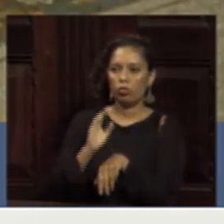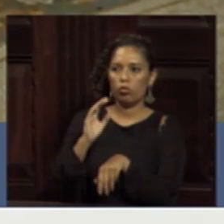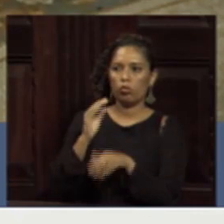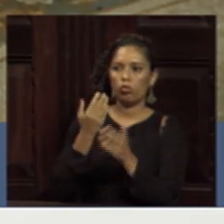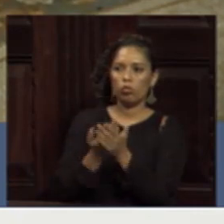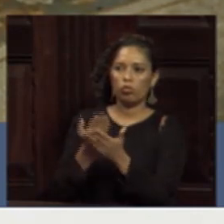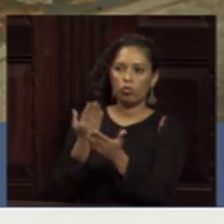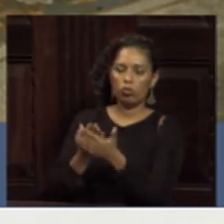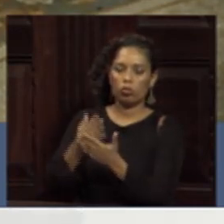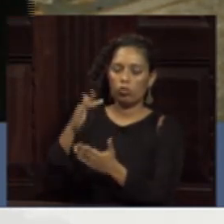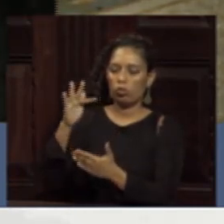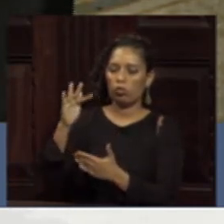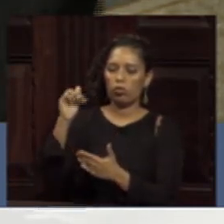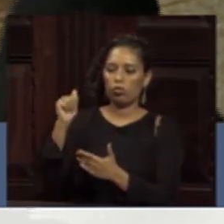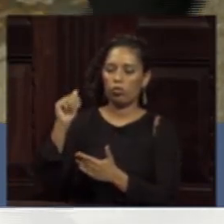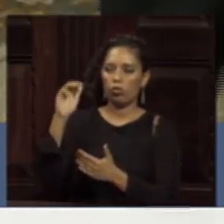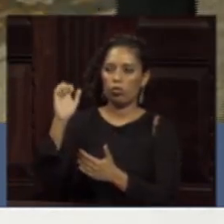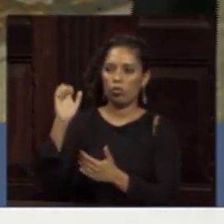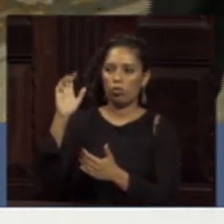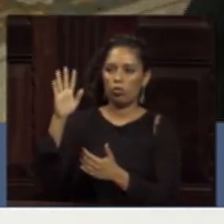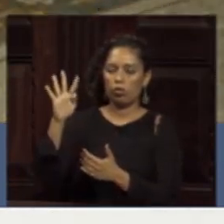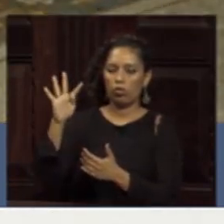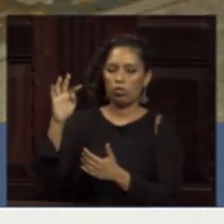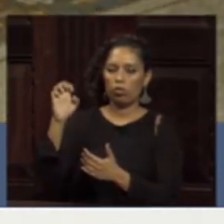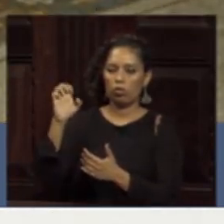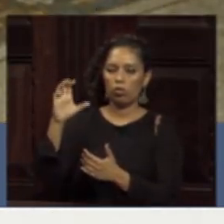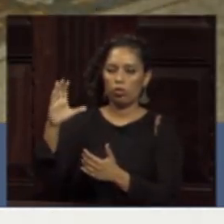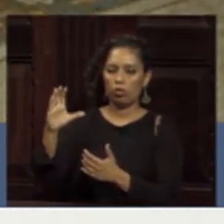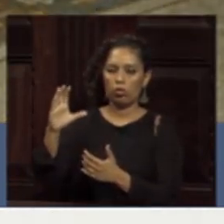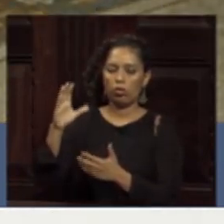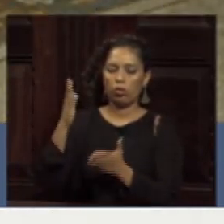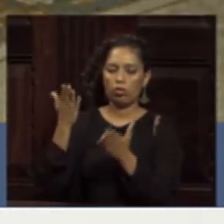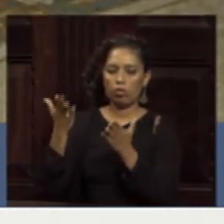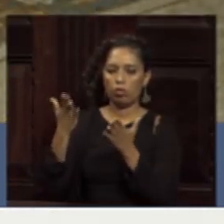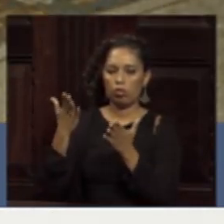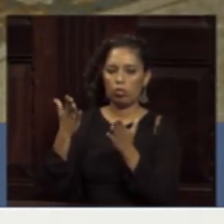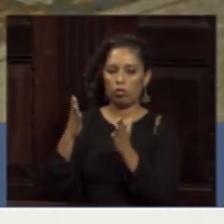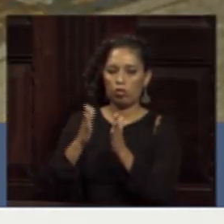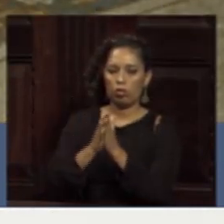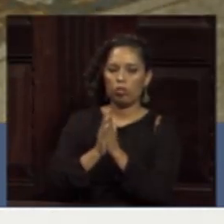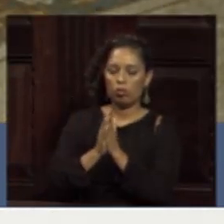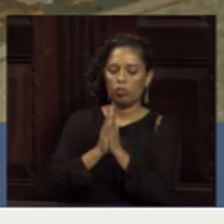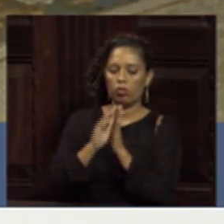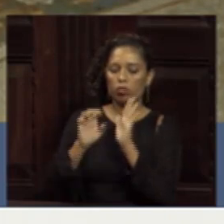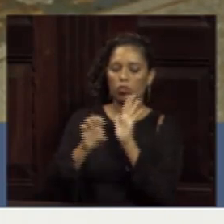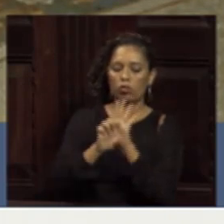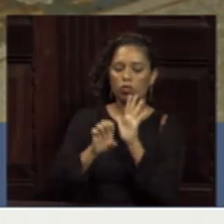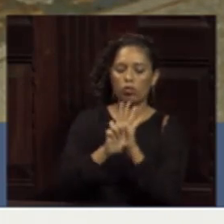pela ordem, no sentido de pedir para Vossa Excelência submeter esses requerimentos ao plenário.